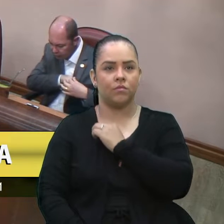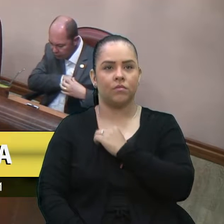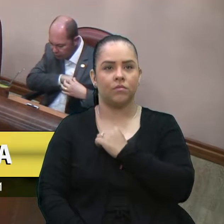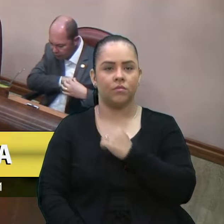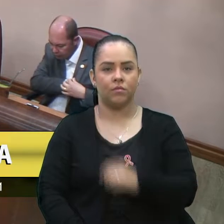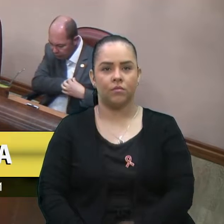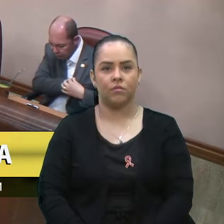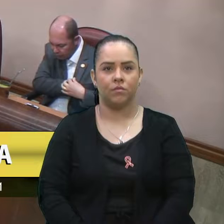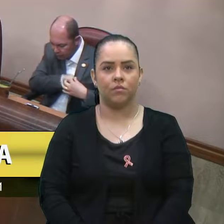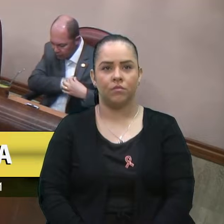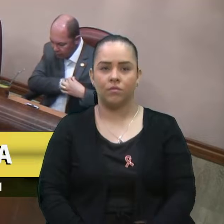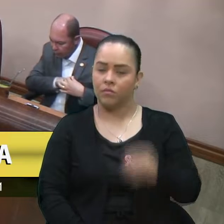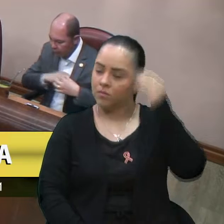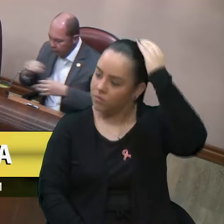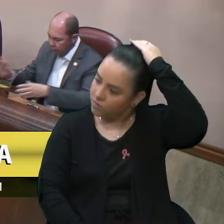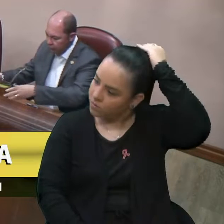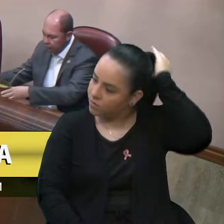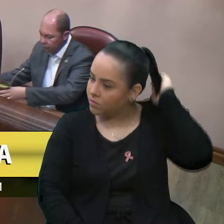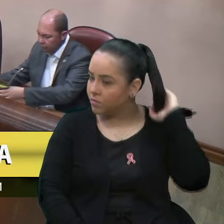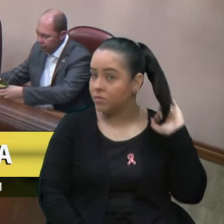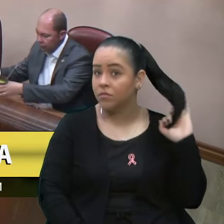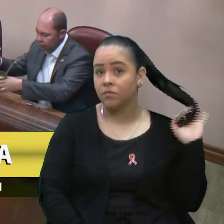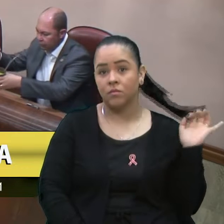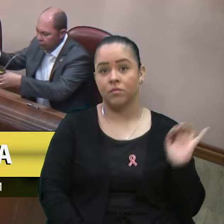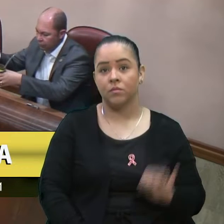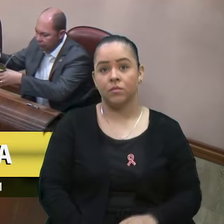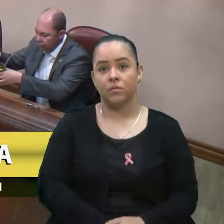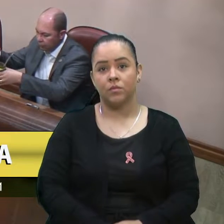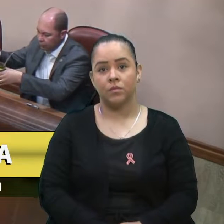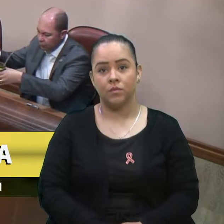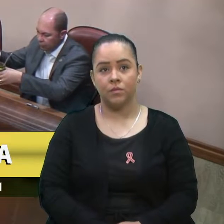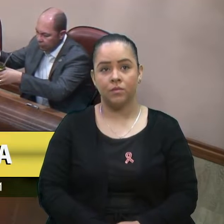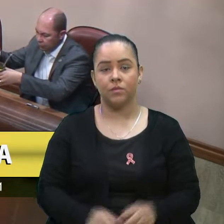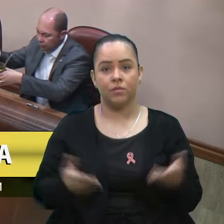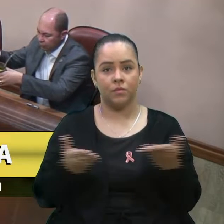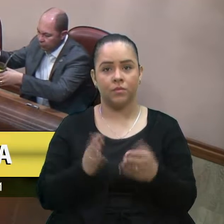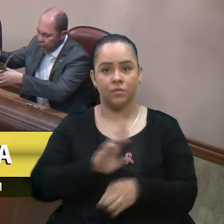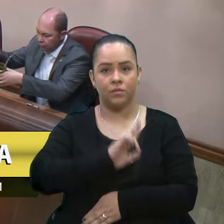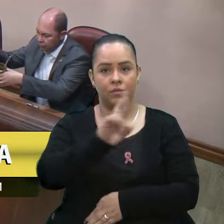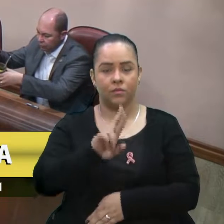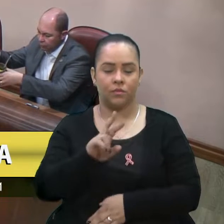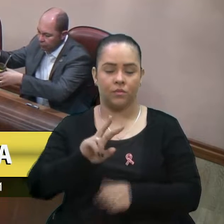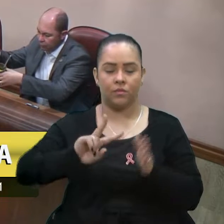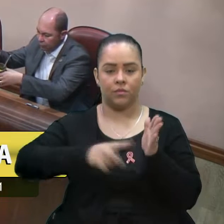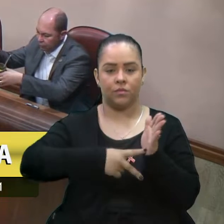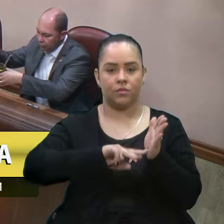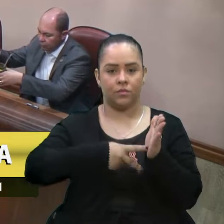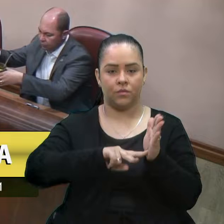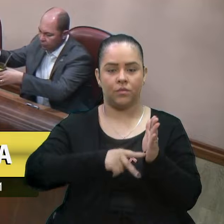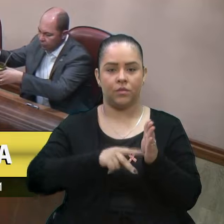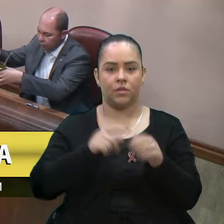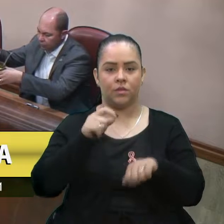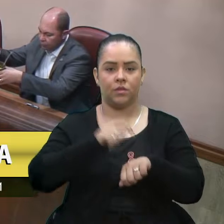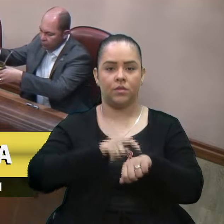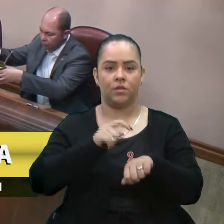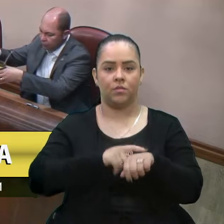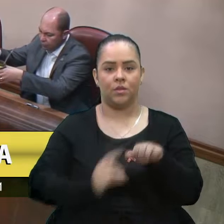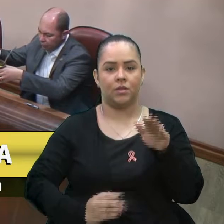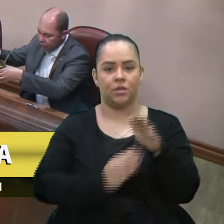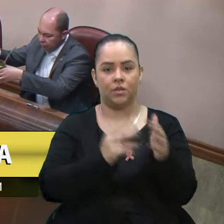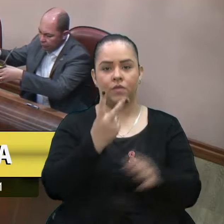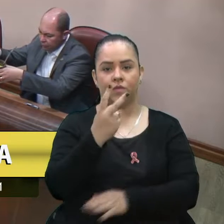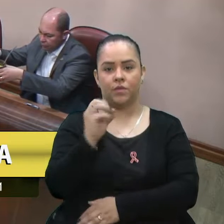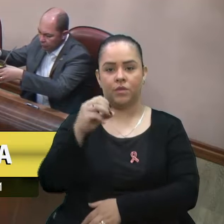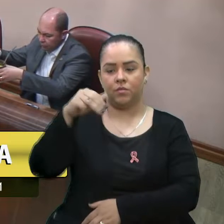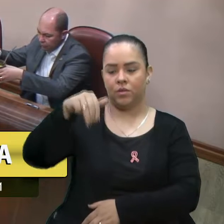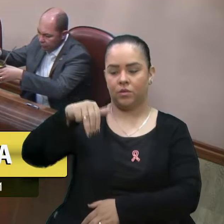aqui. Inclusive, Com a palavra, a representante do Sindicerv pelo tempo de até 20 minutos para fazer uso